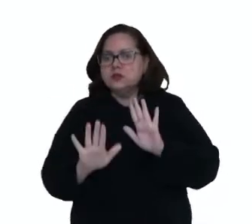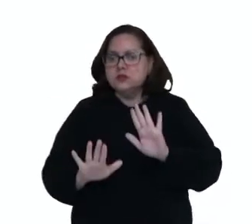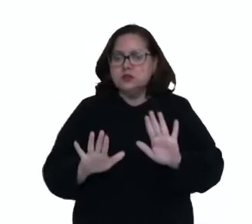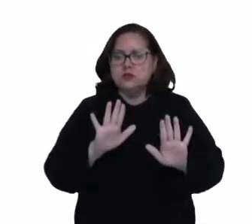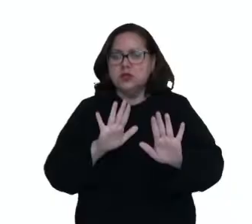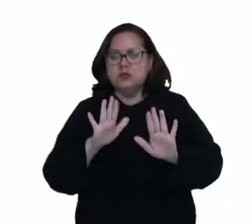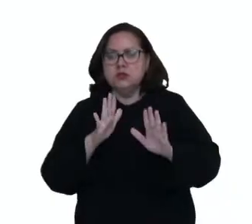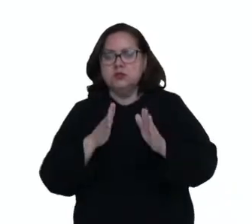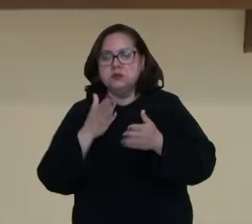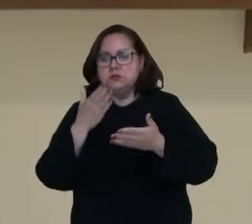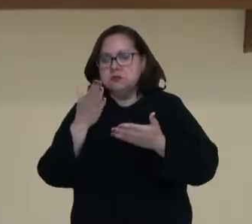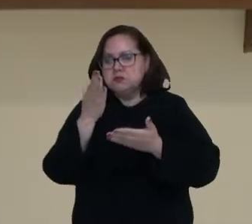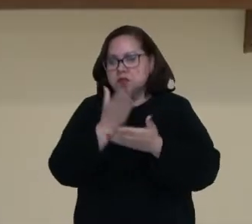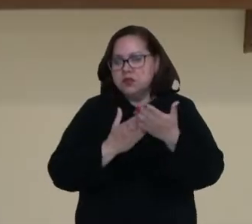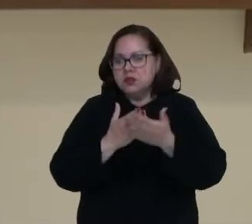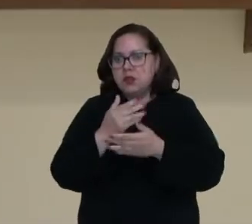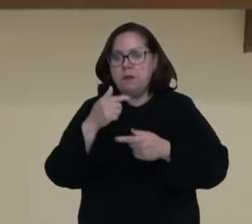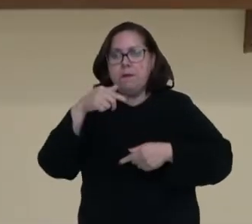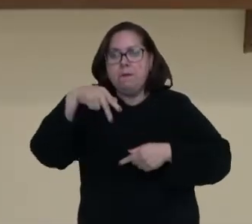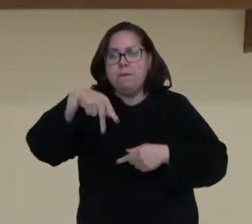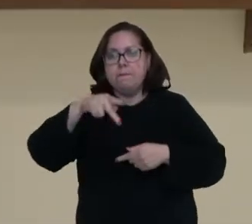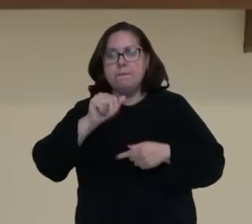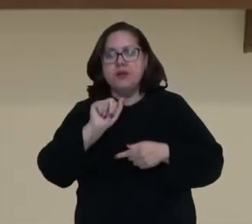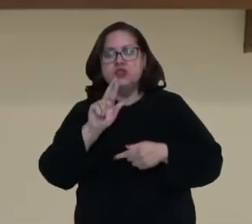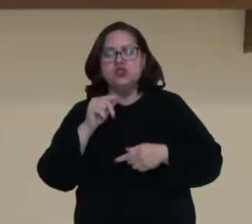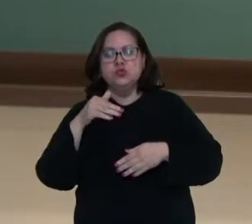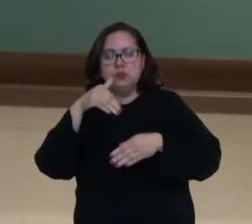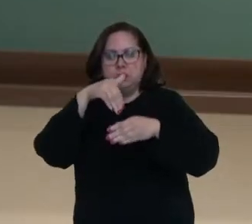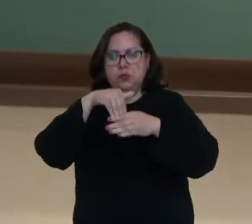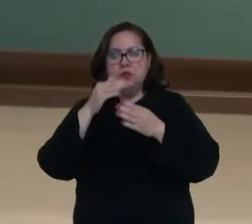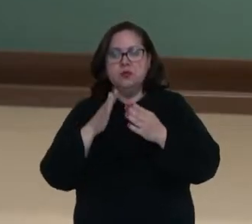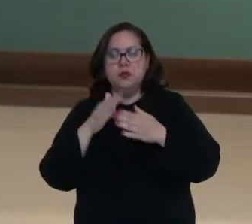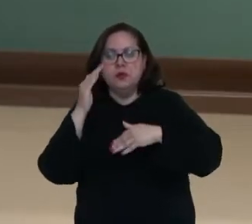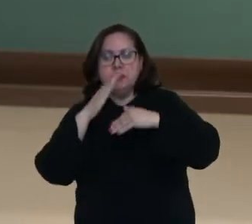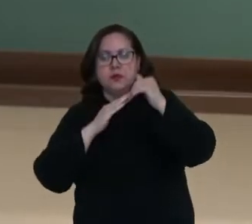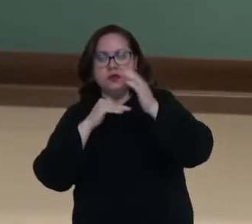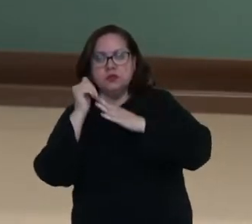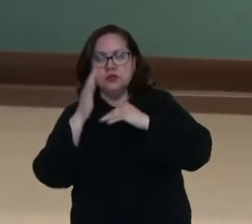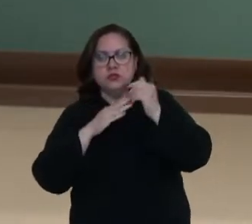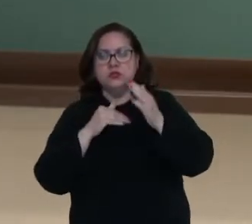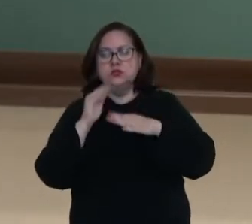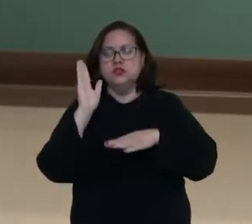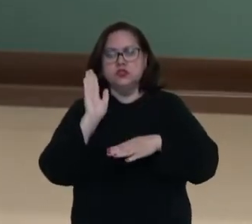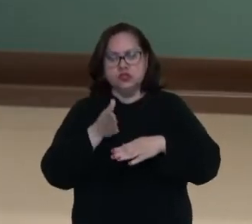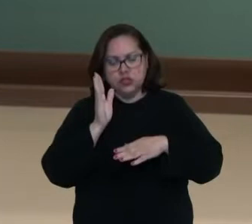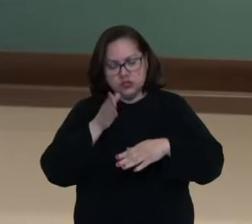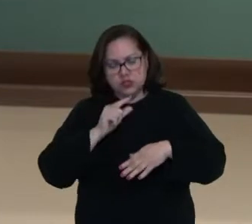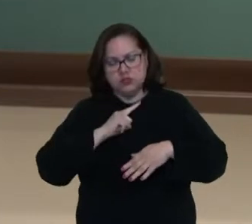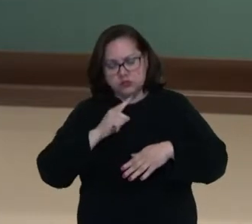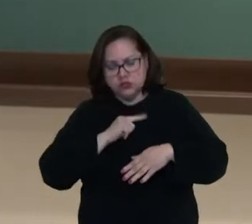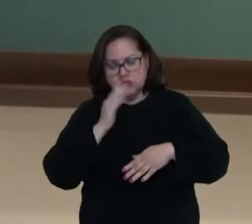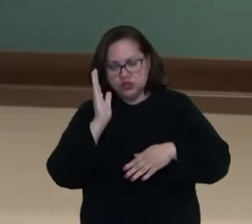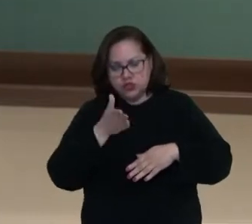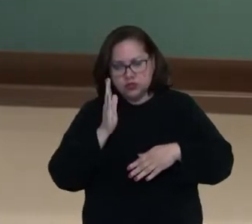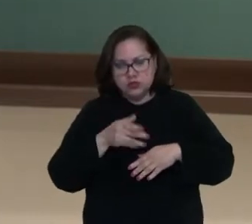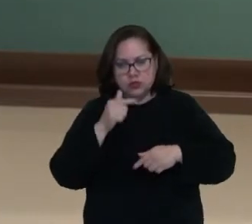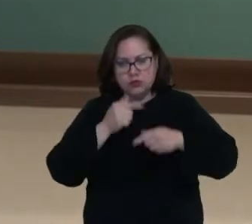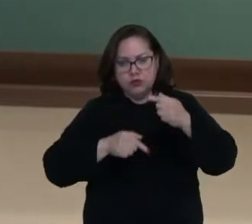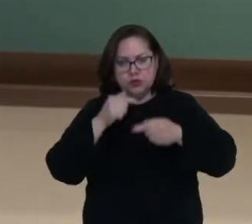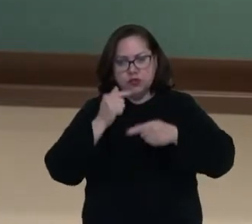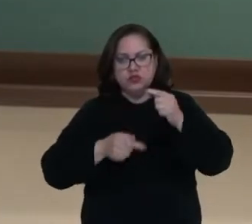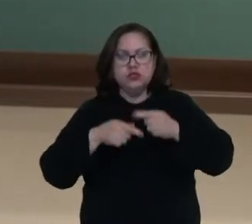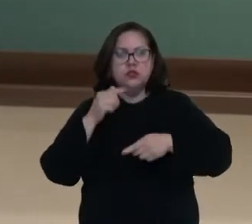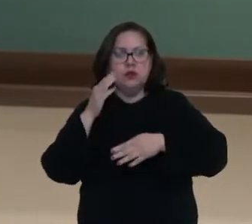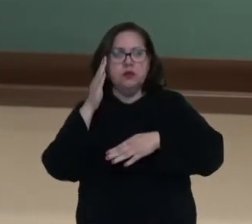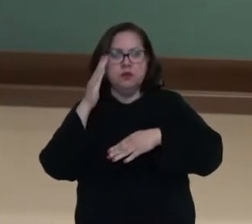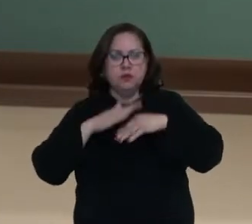a intermediação de partidos. A gente vai ver que essa prática populista ela já estava presente na política